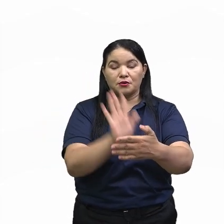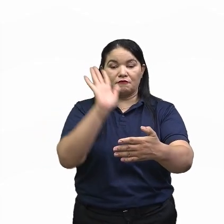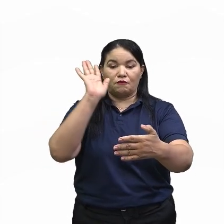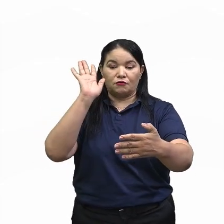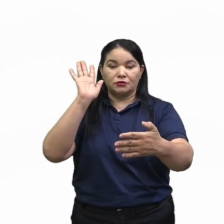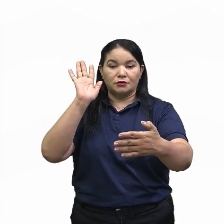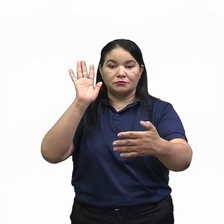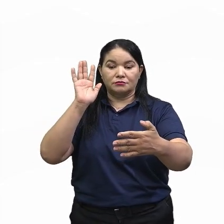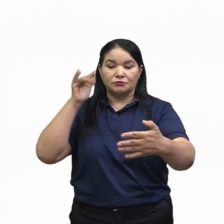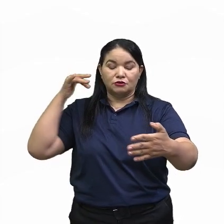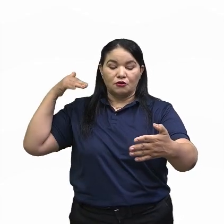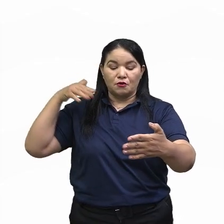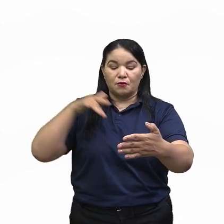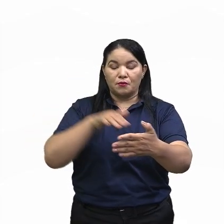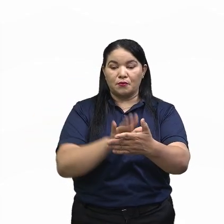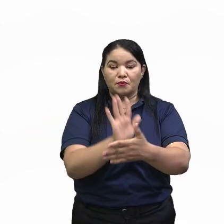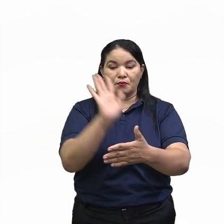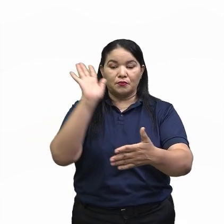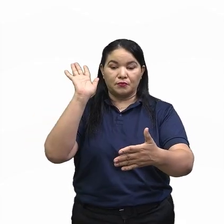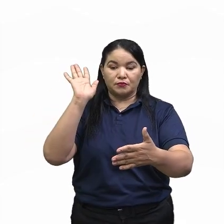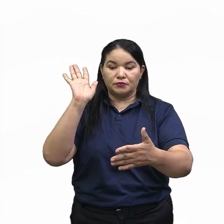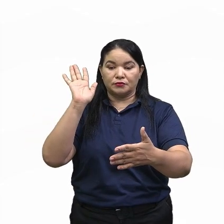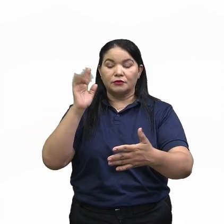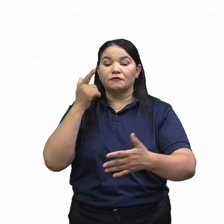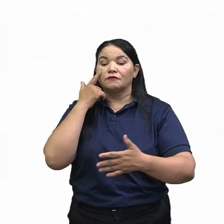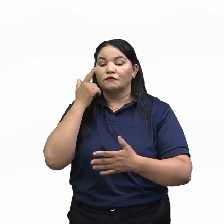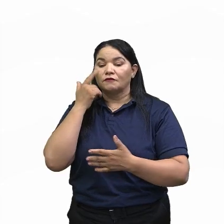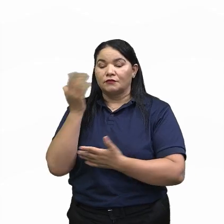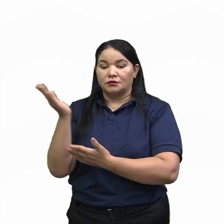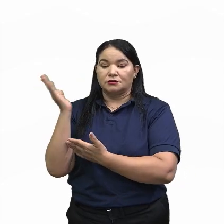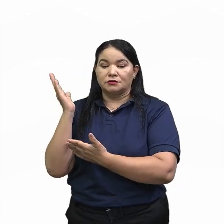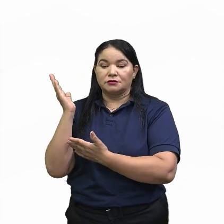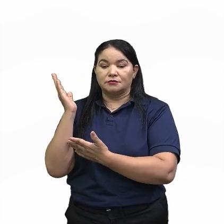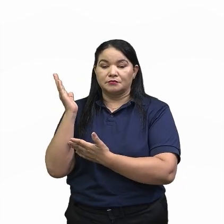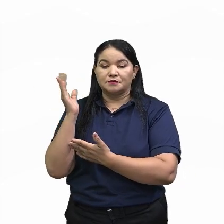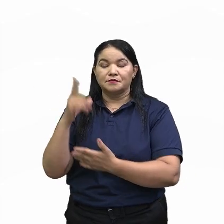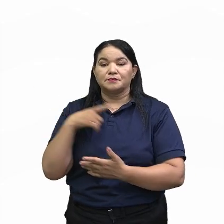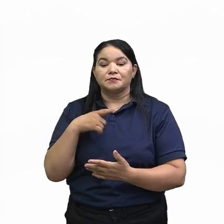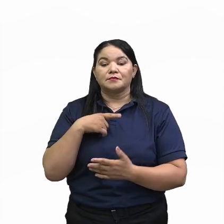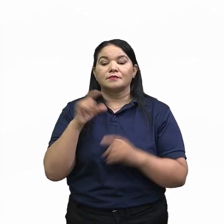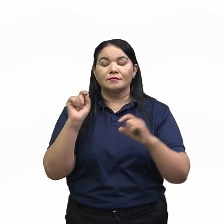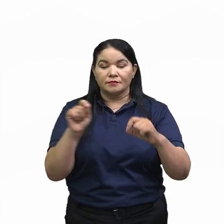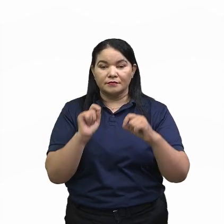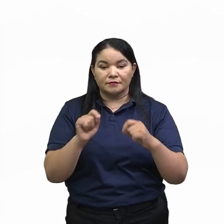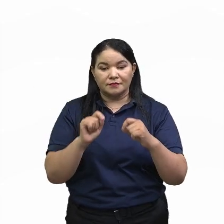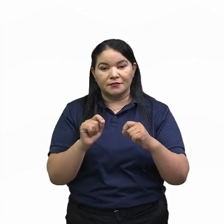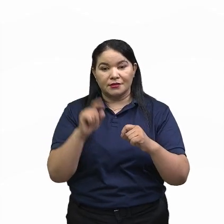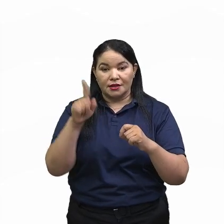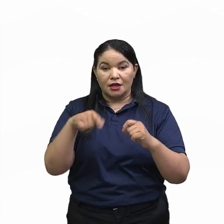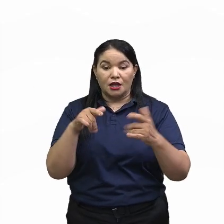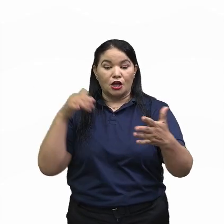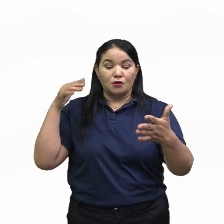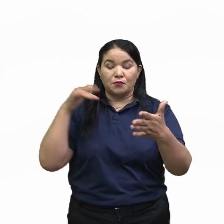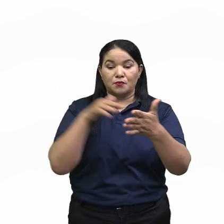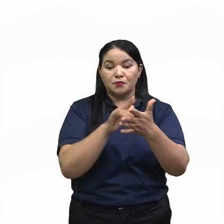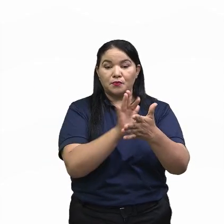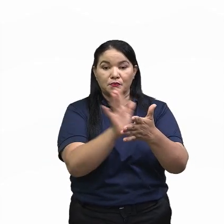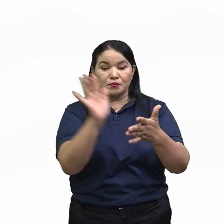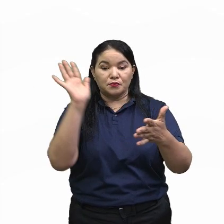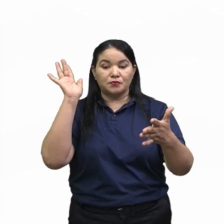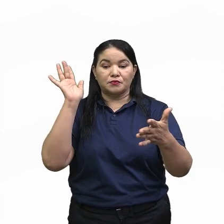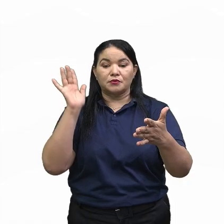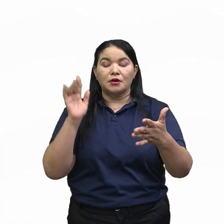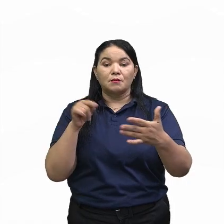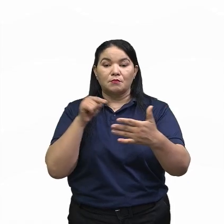estava propagando-se. Certo? Aí na imagem nós temos, por exemplo, o que é a reflexão. Veja que o alto-falante está emitindo